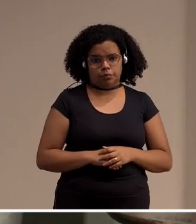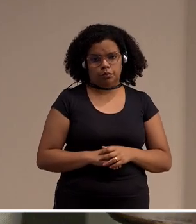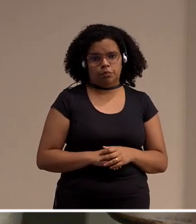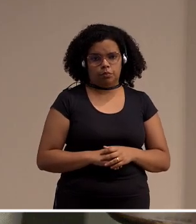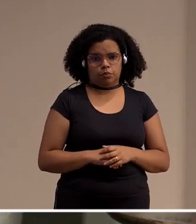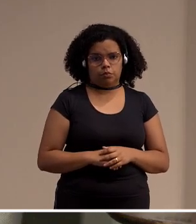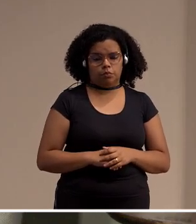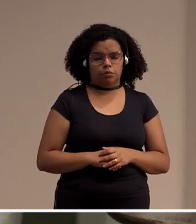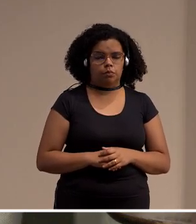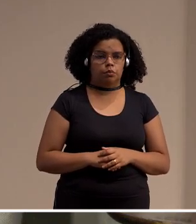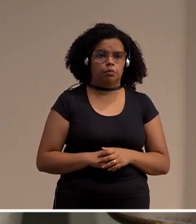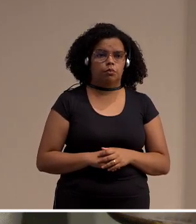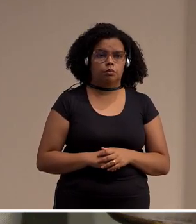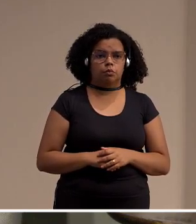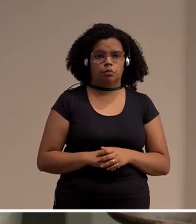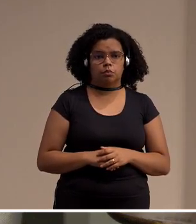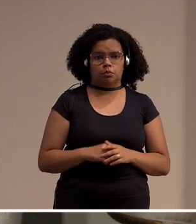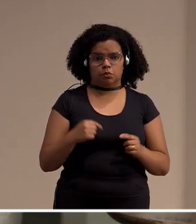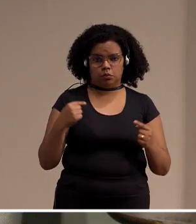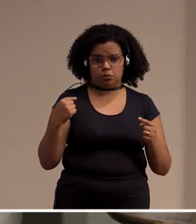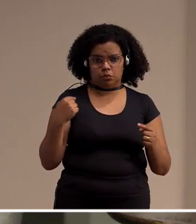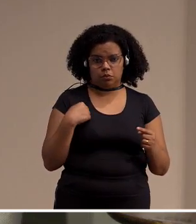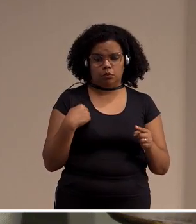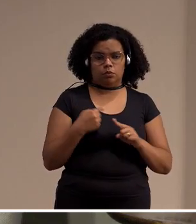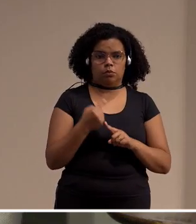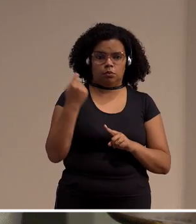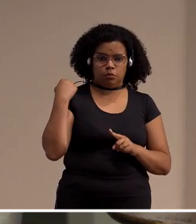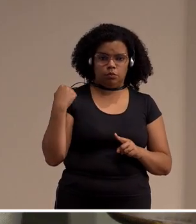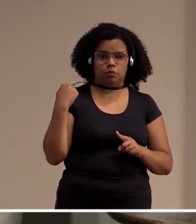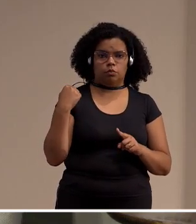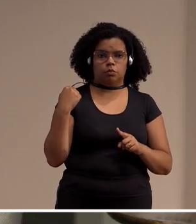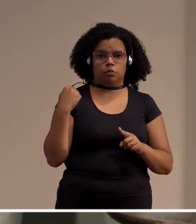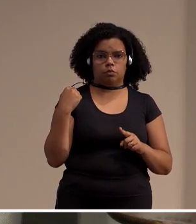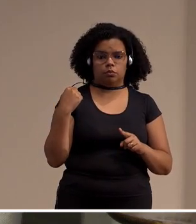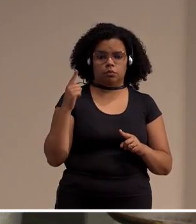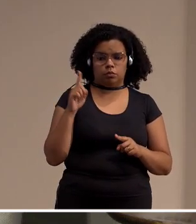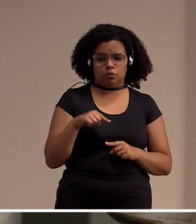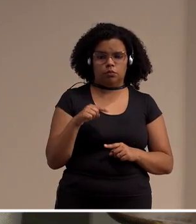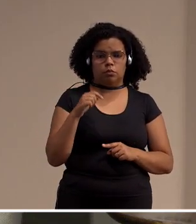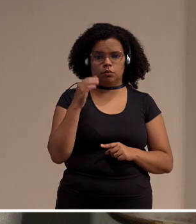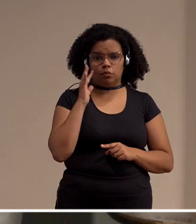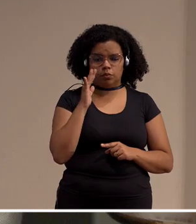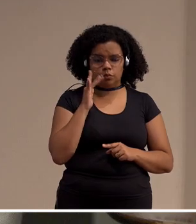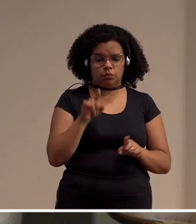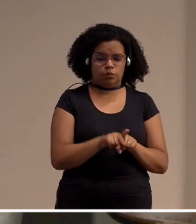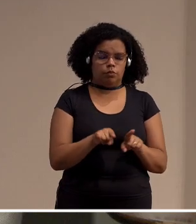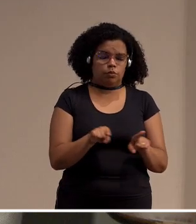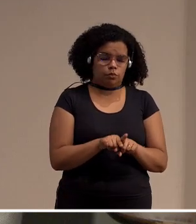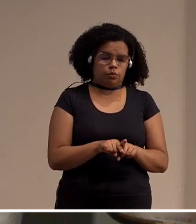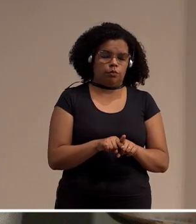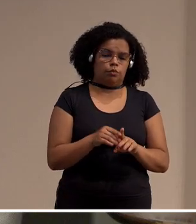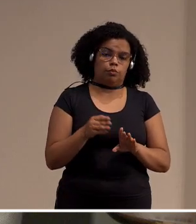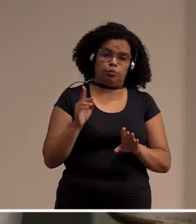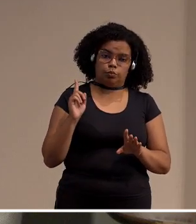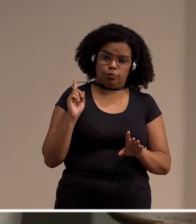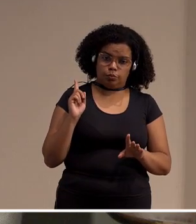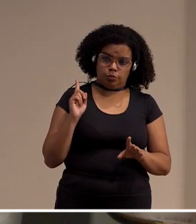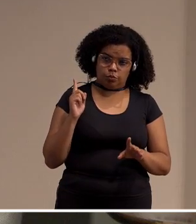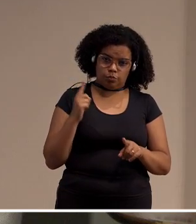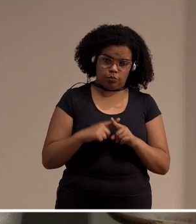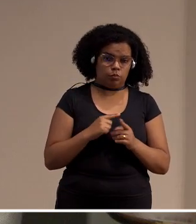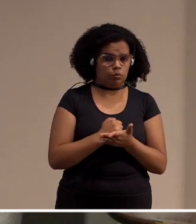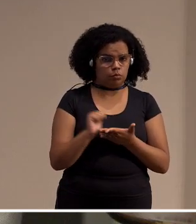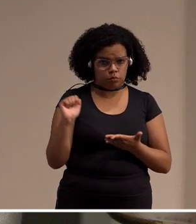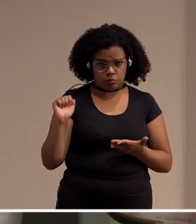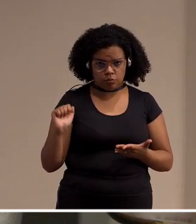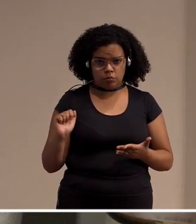Bem, o passado não deixa de ser uma espécie de ficção, né, na medida em que passou e